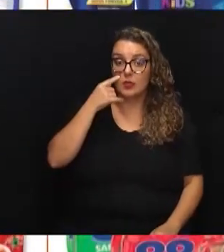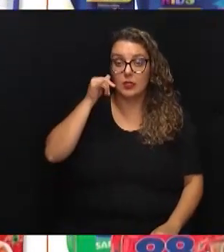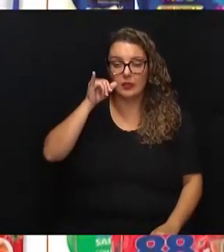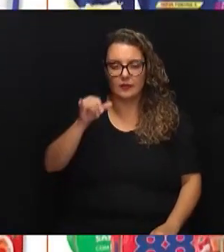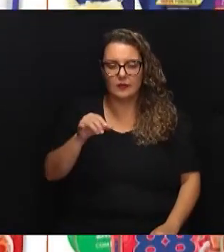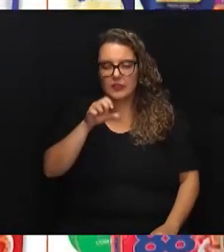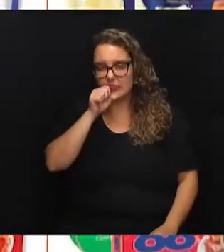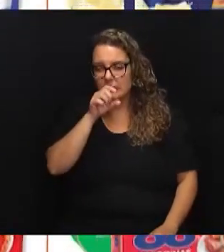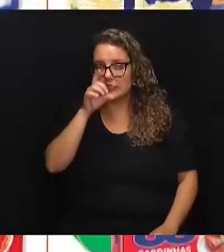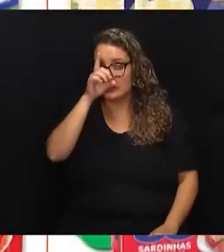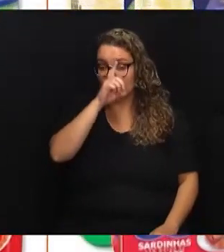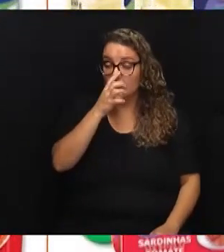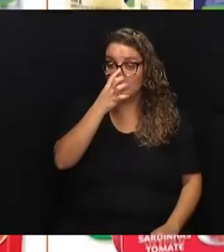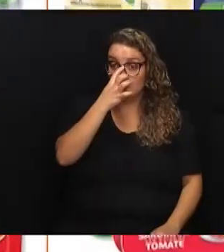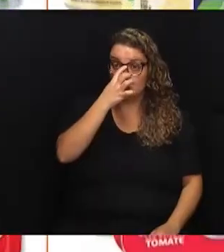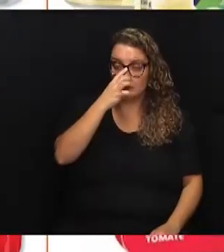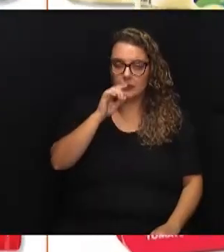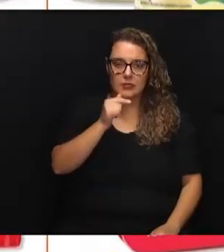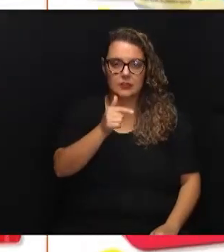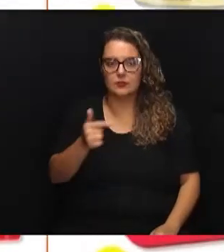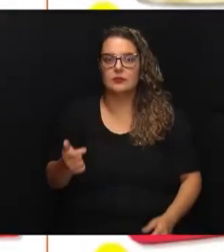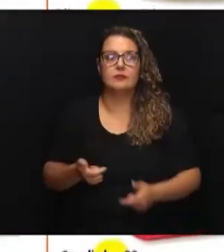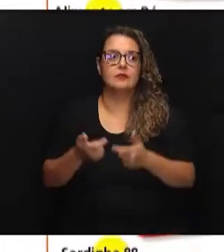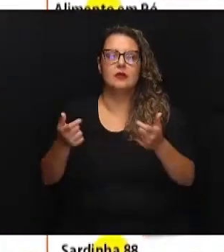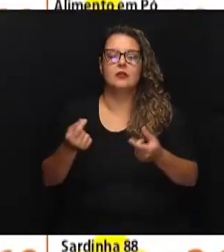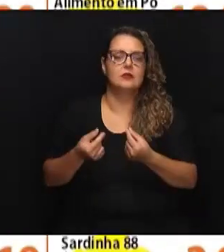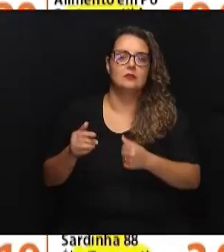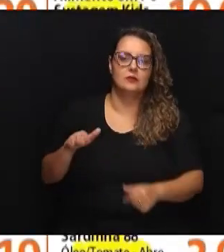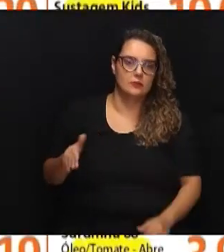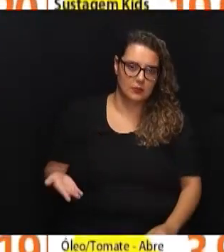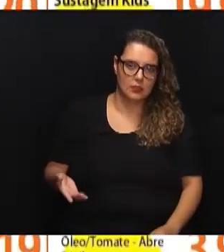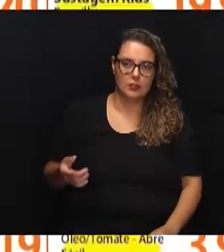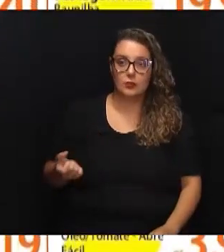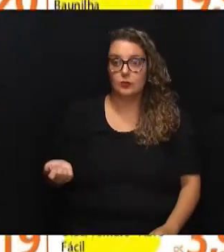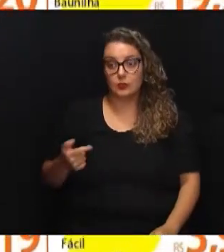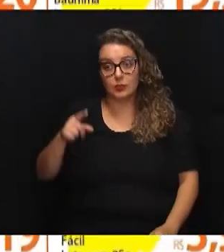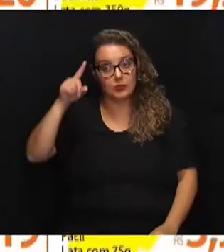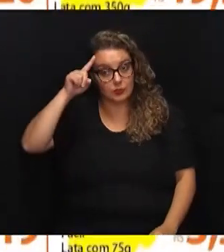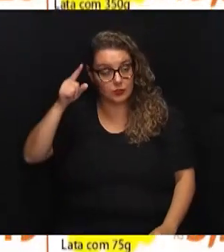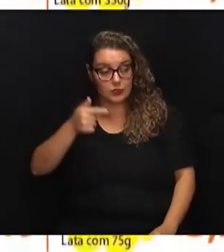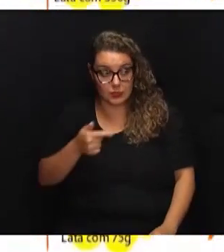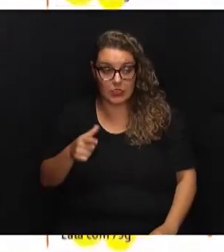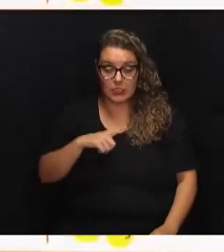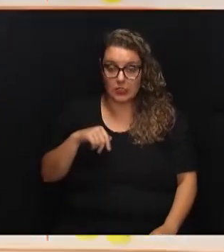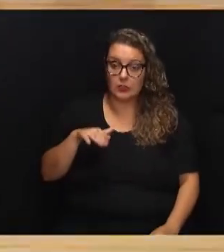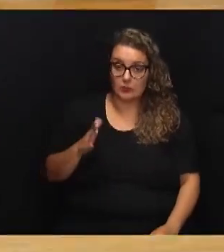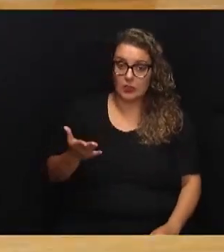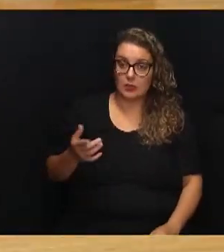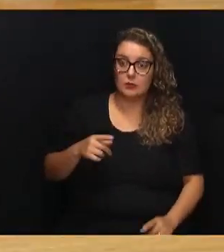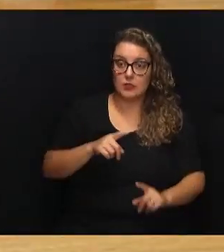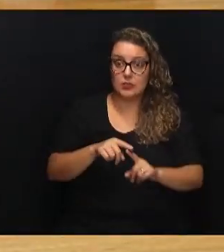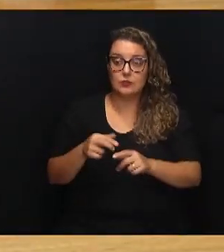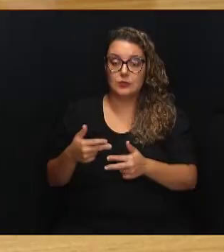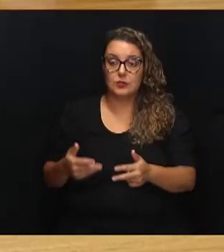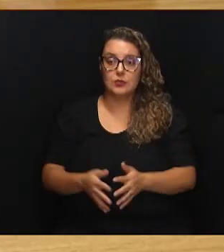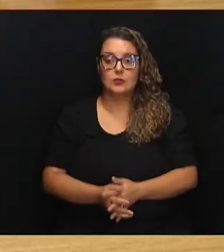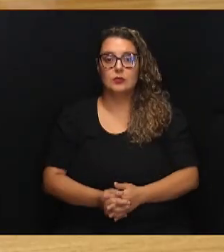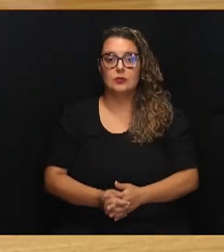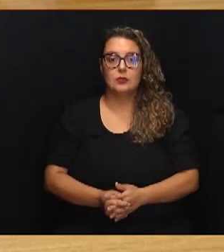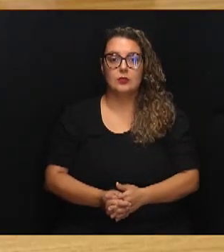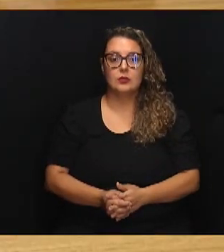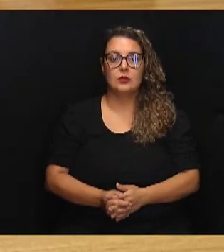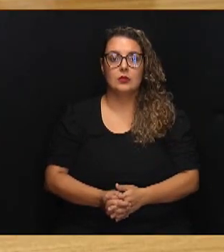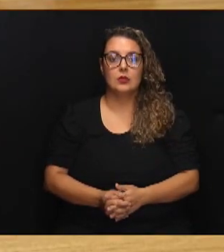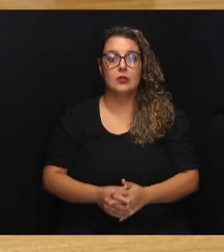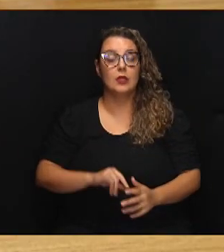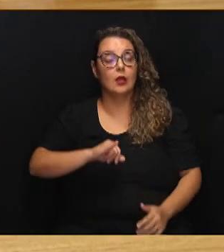de semana, que tendem a não ter tantas promoções, que nos dias de semana normalmente tem mais promoções para esse tipo de coisa. E Ti, aproveitar